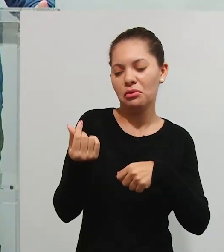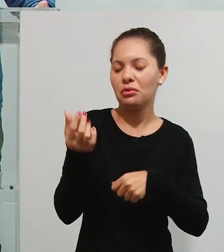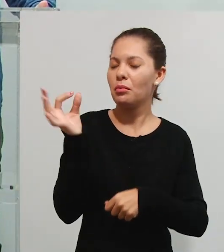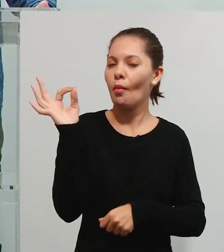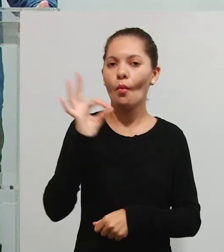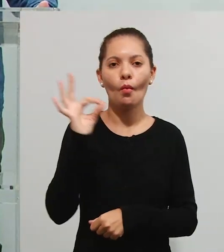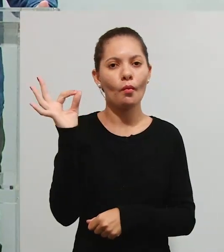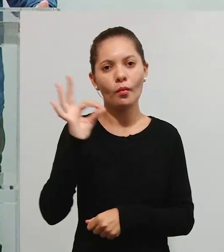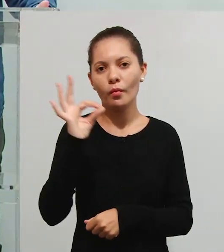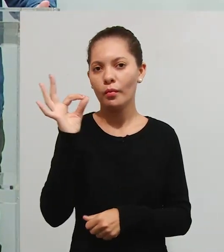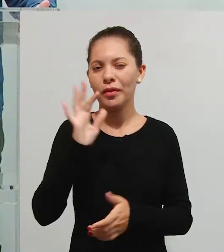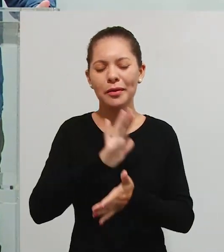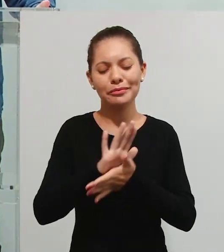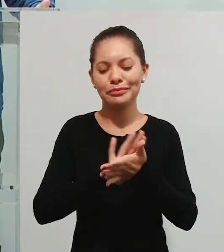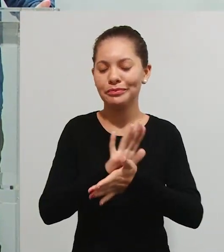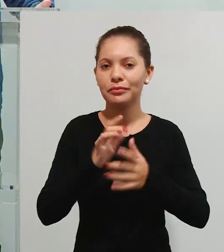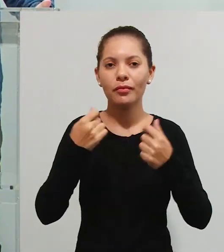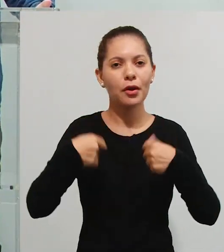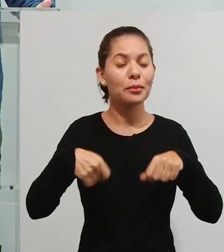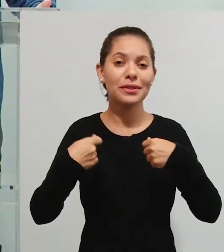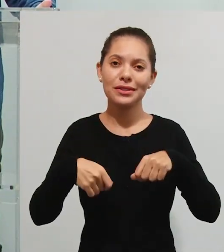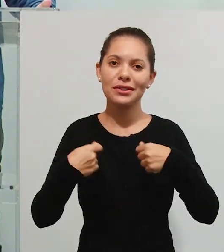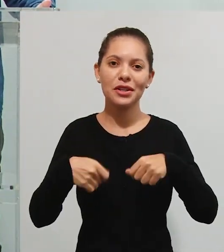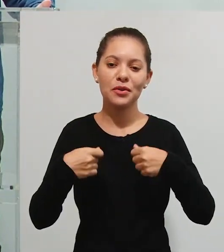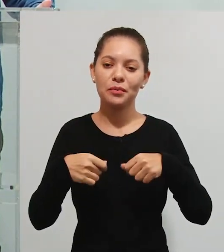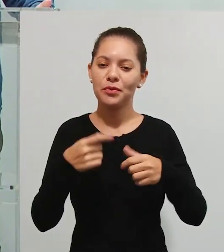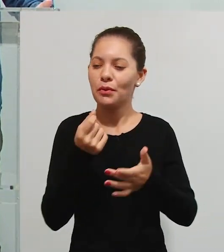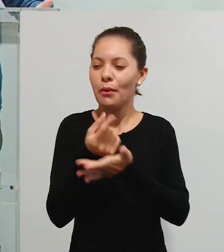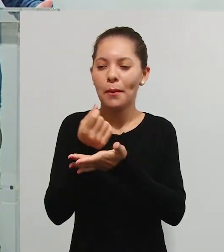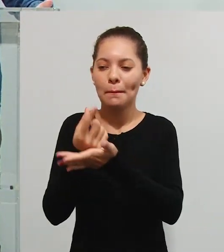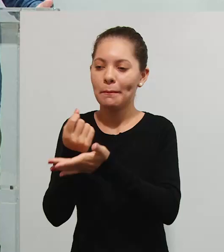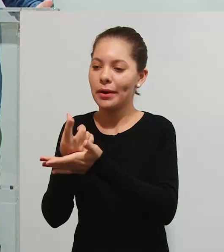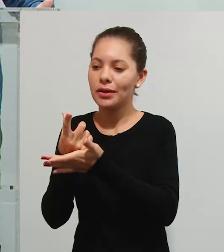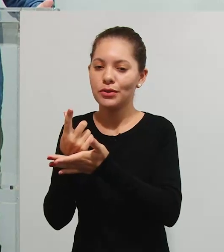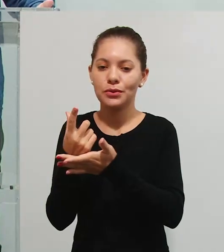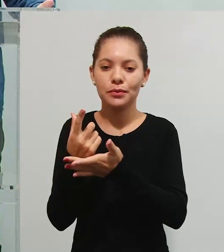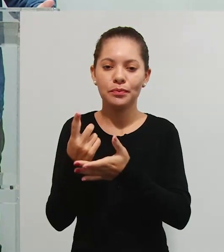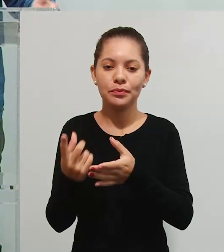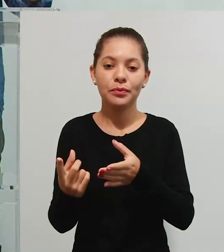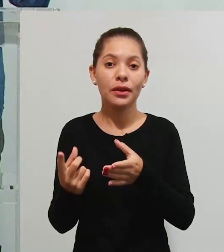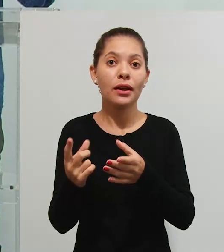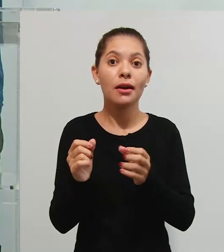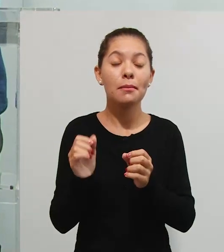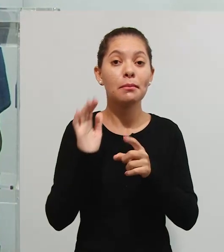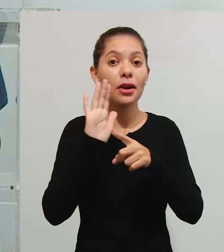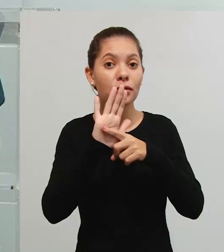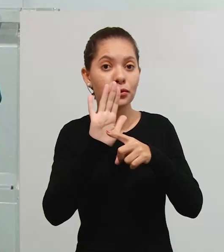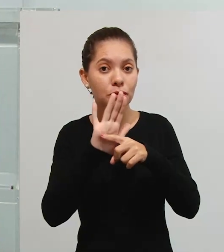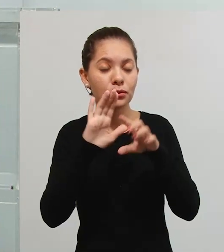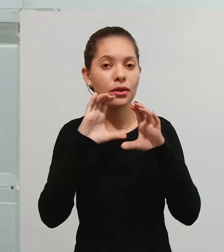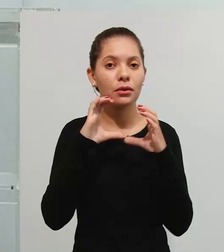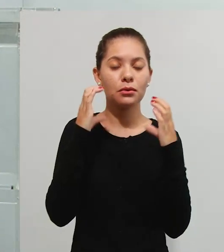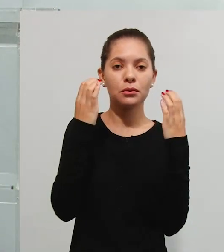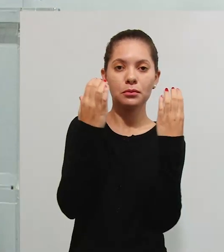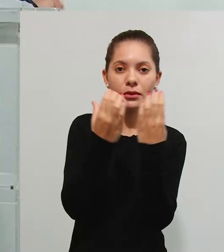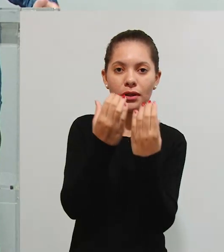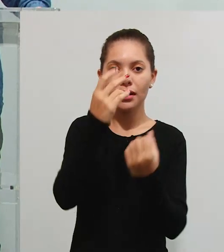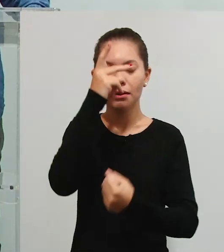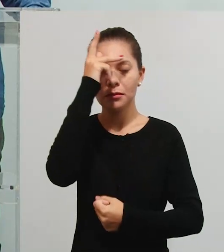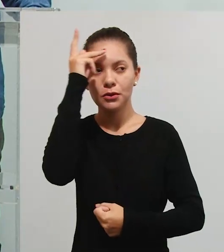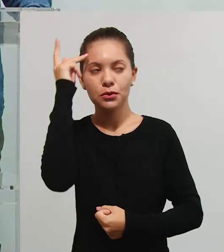não visa lucro, totalmente a produção total, o comércio de serviços, ele é voltado para o